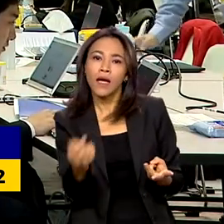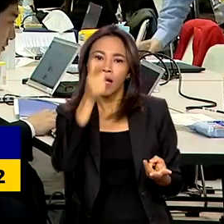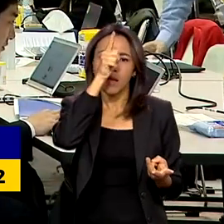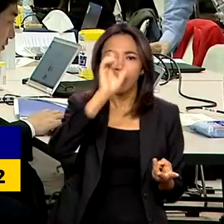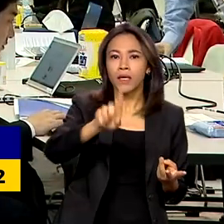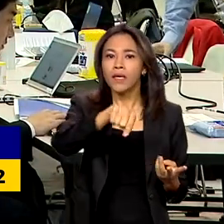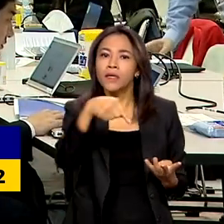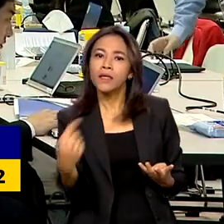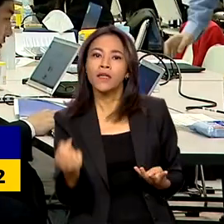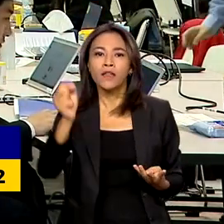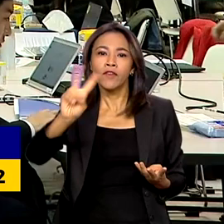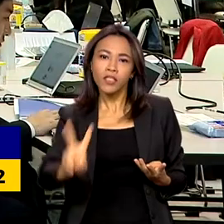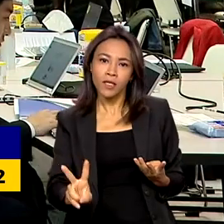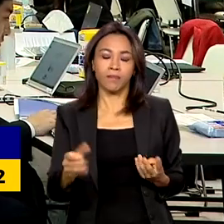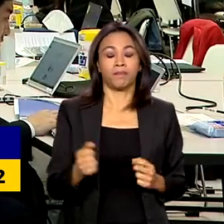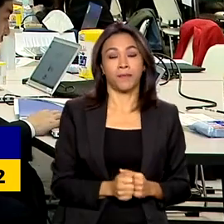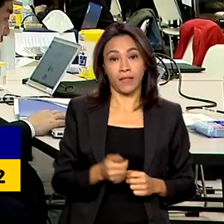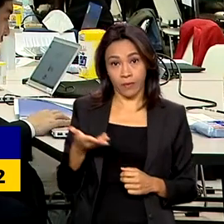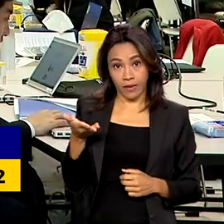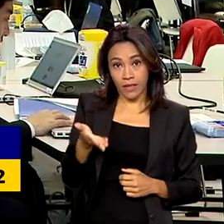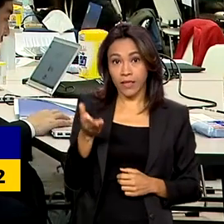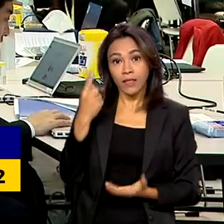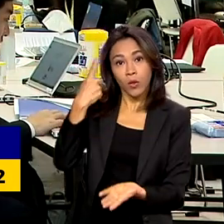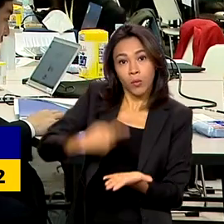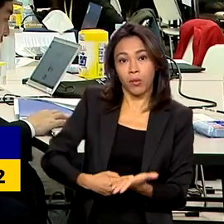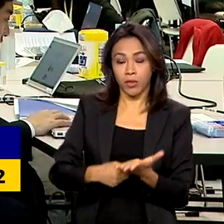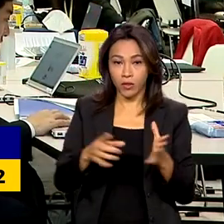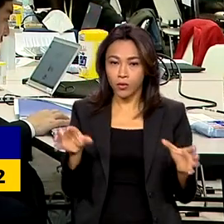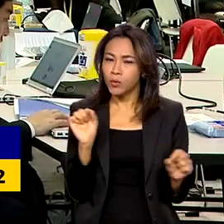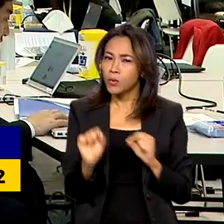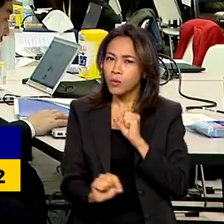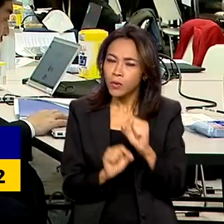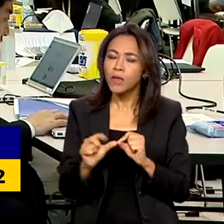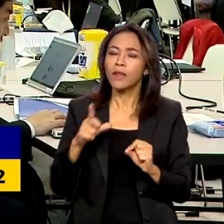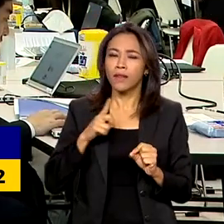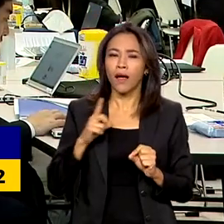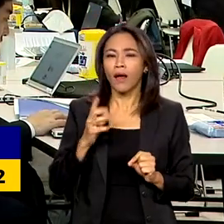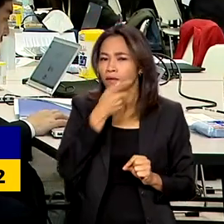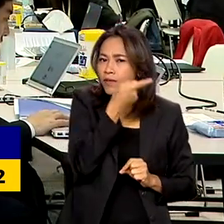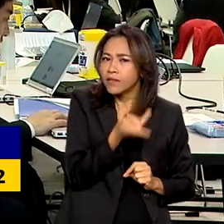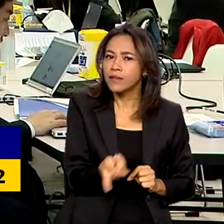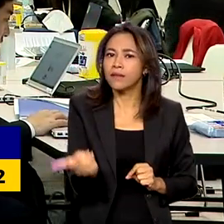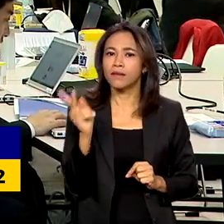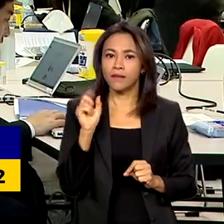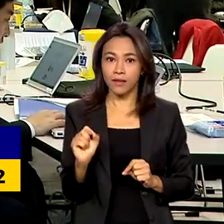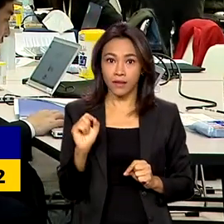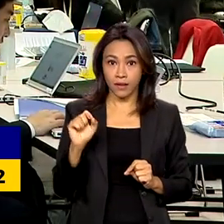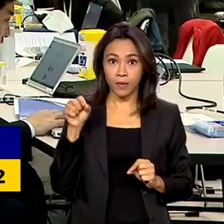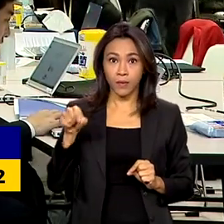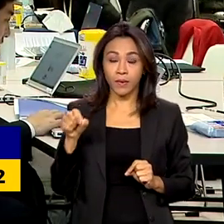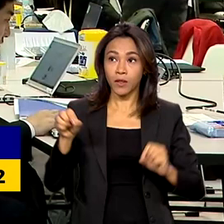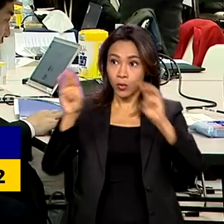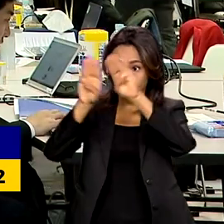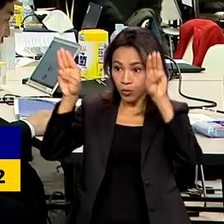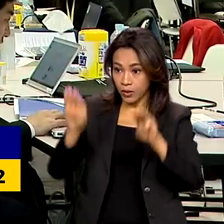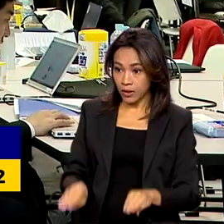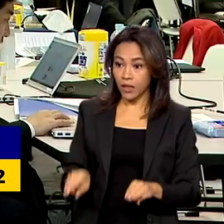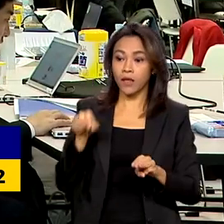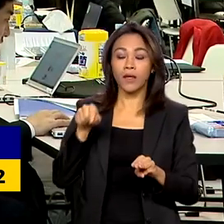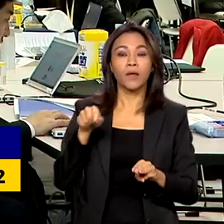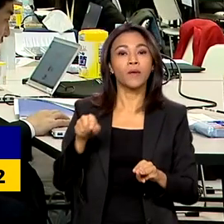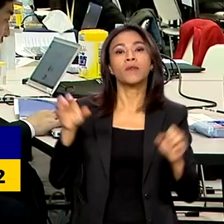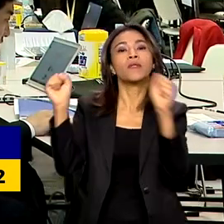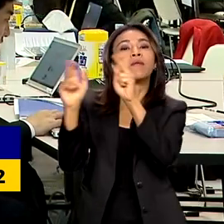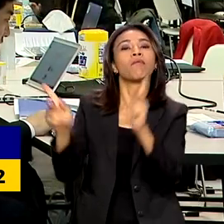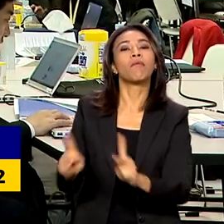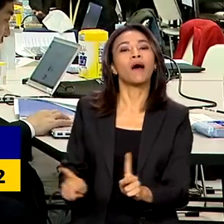Vietnã. Entre os compromissos da cúpula também está prevista uma visita dos chefes de Estado ao Museu do Memorial da Paz de